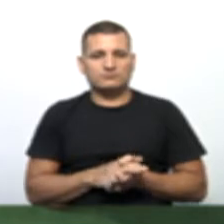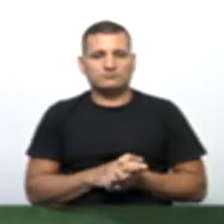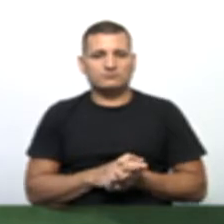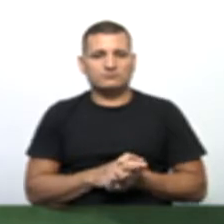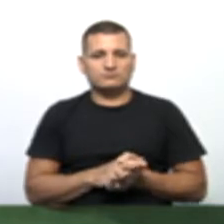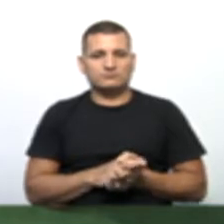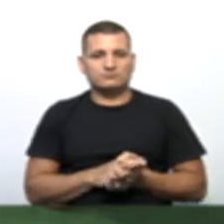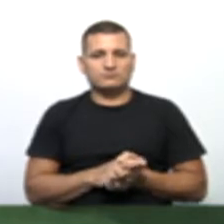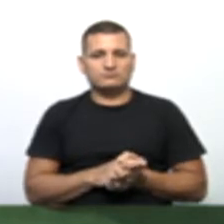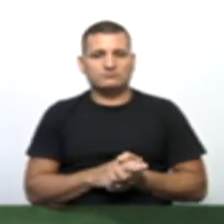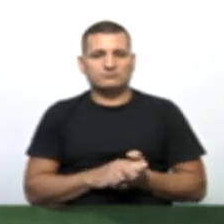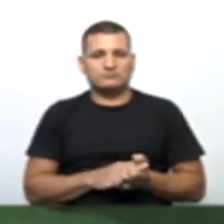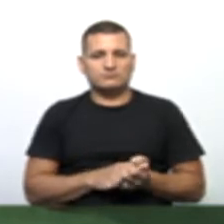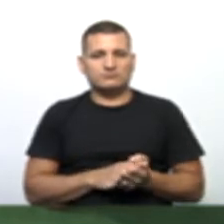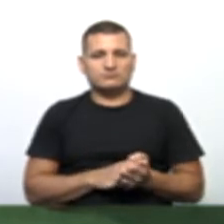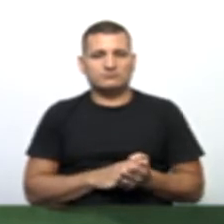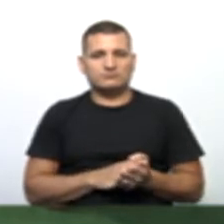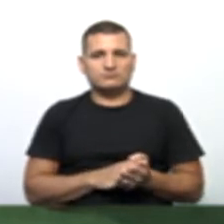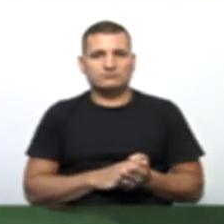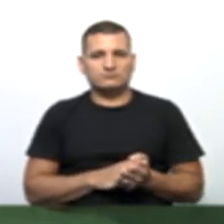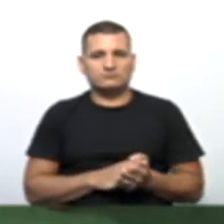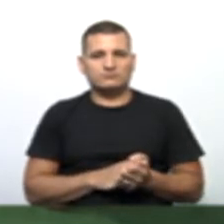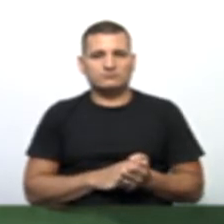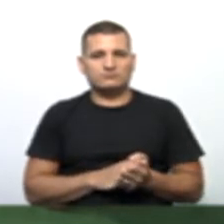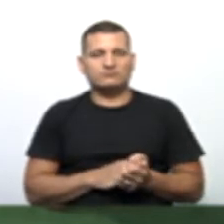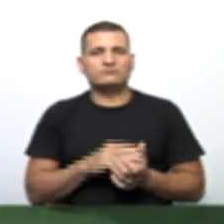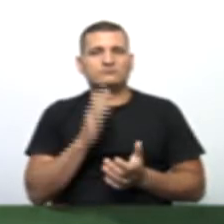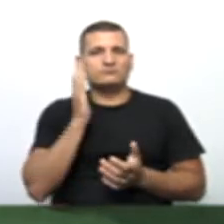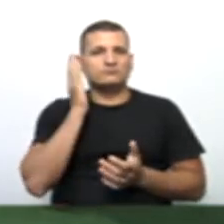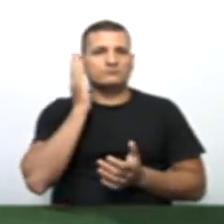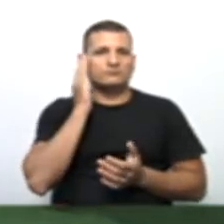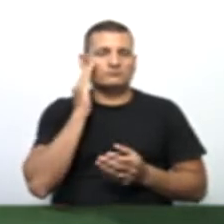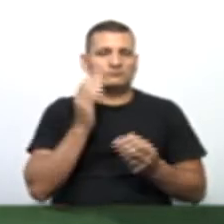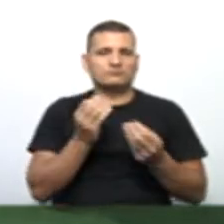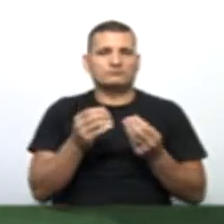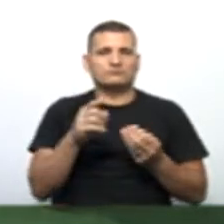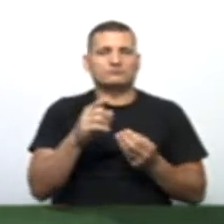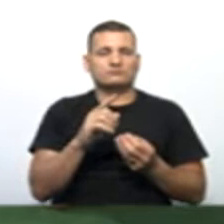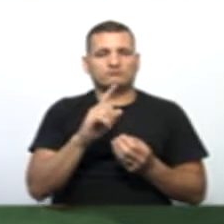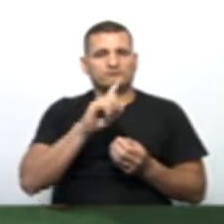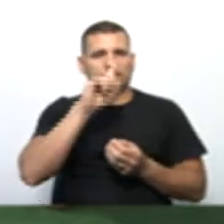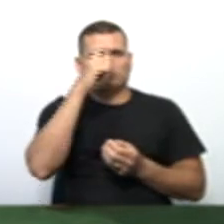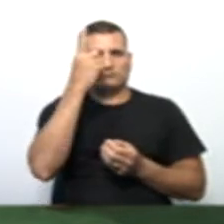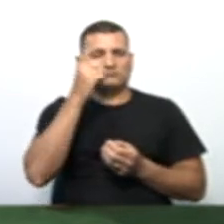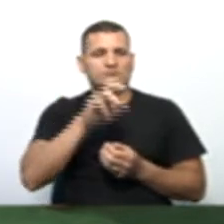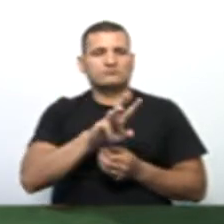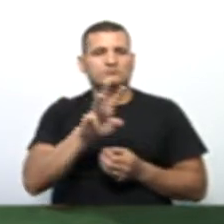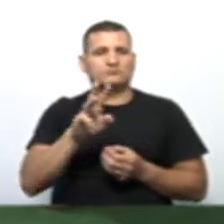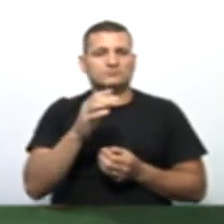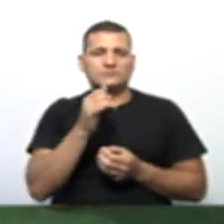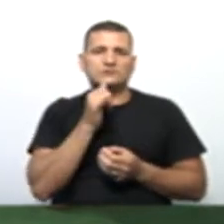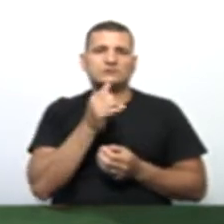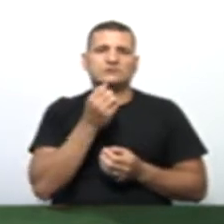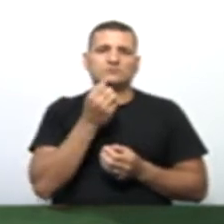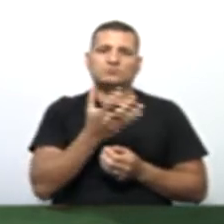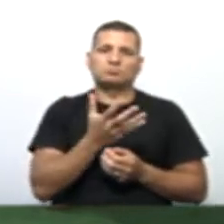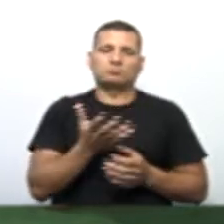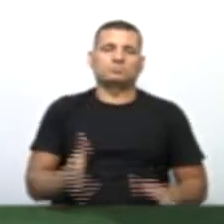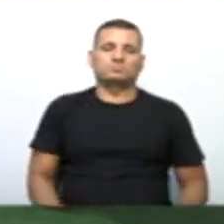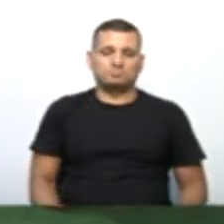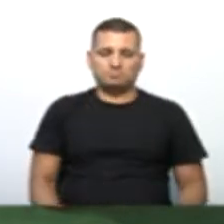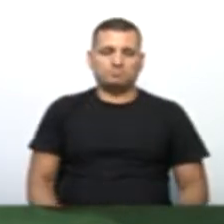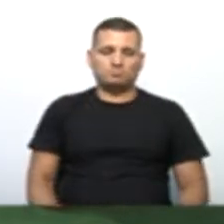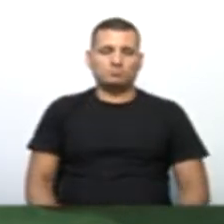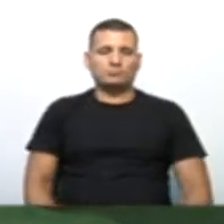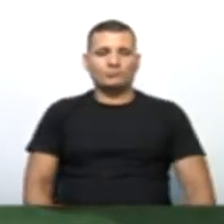feedback entender como é que estão caminhando no processo de criação aqui então vamos